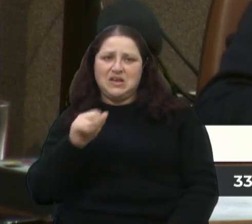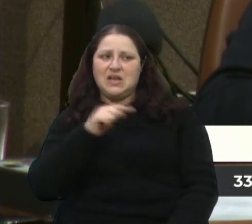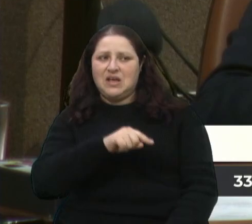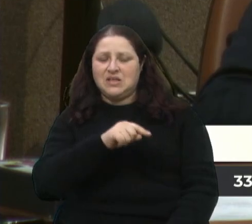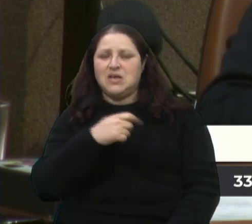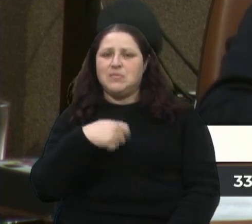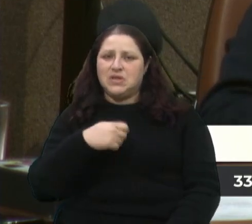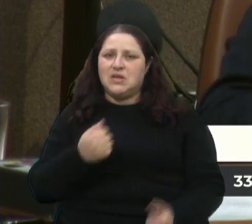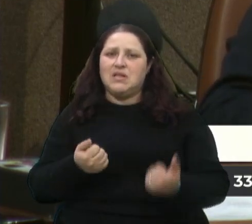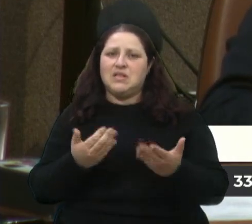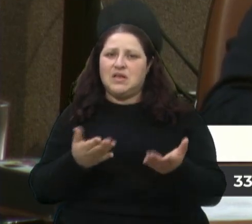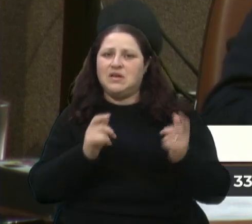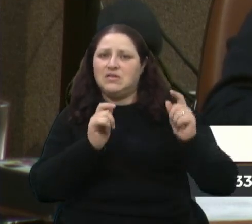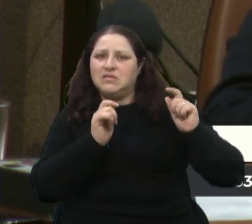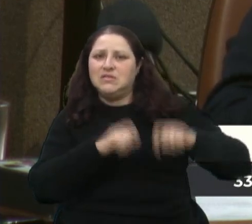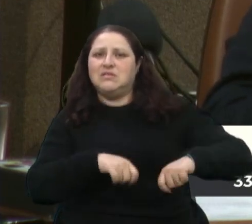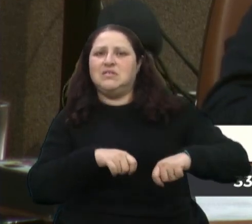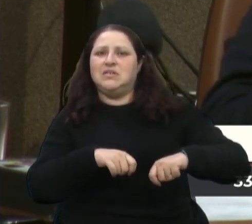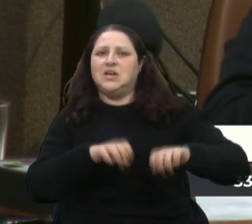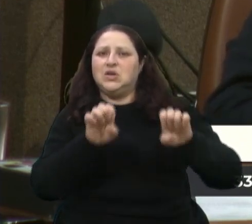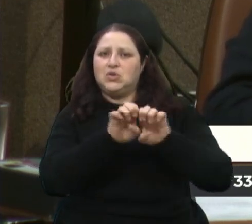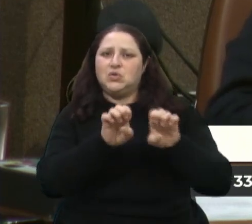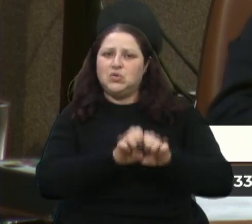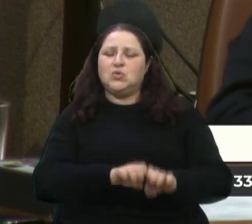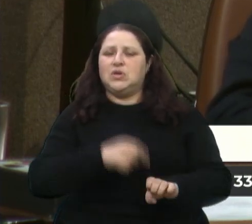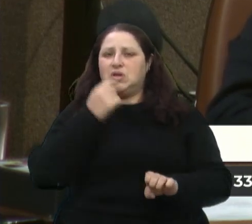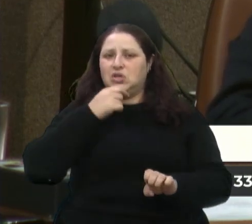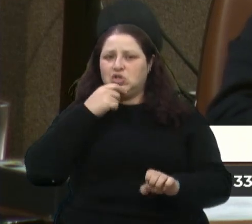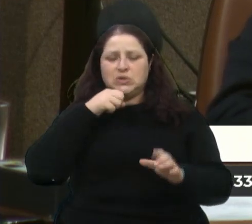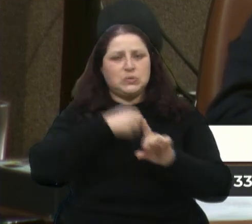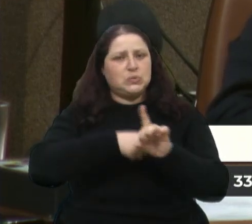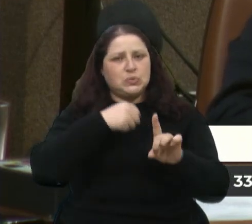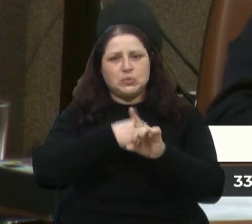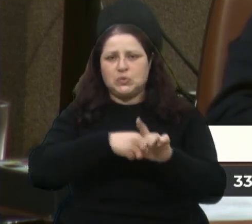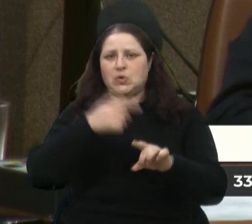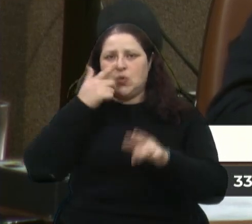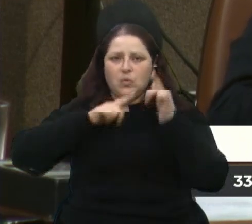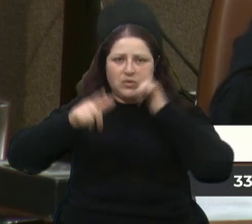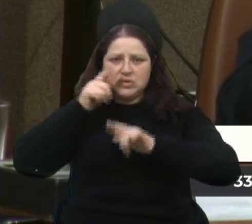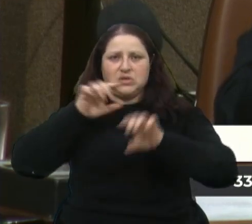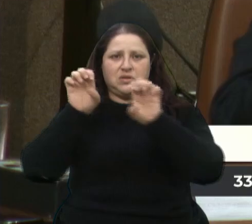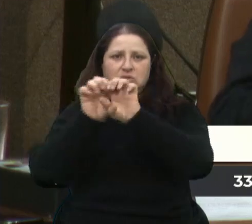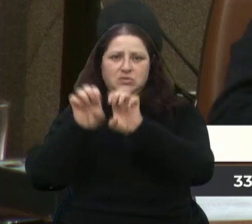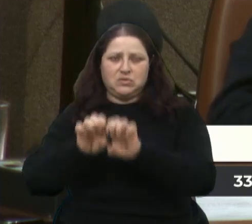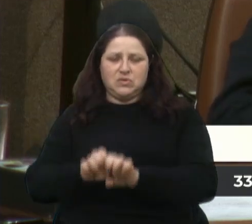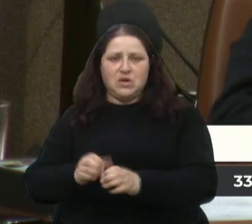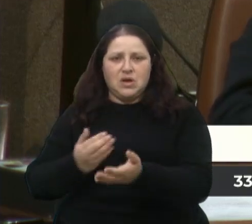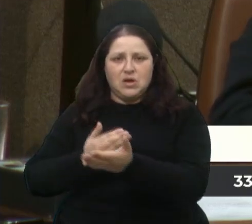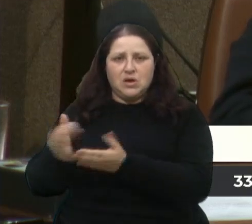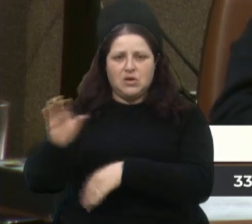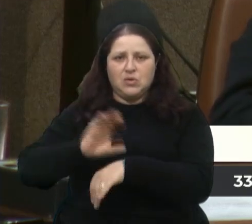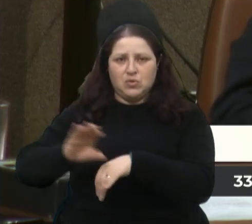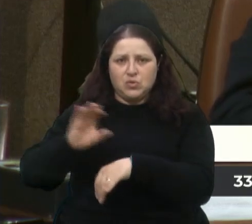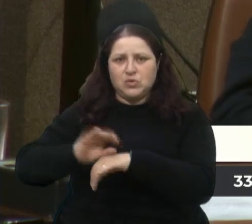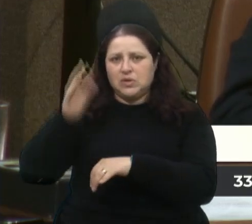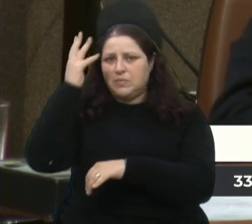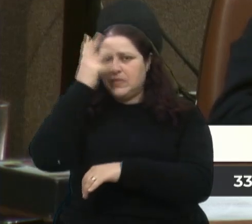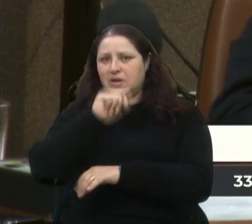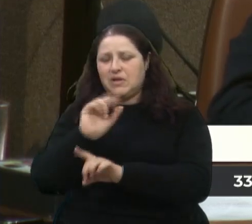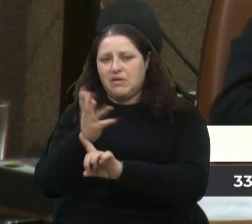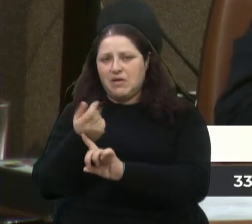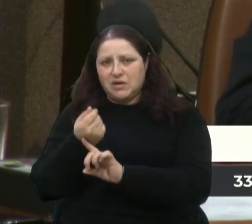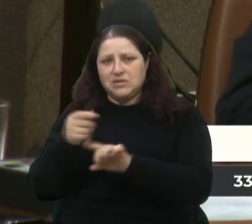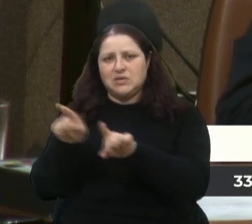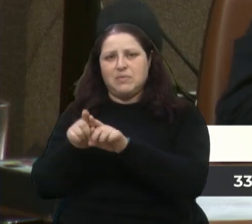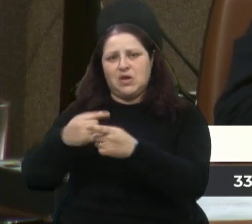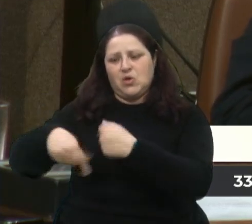que Caxias do Sul lutou muito para ter essa estrutura, começando pelo curso de Belas Artes e de Economia.